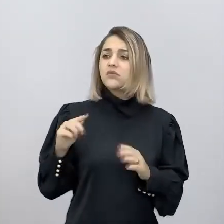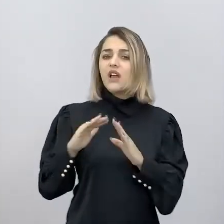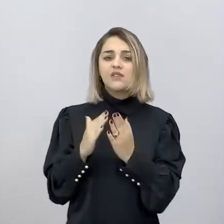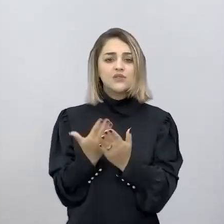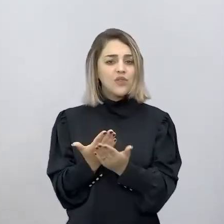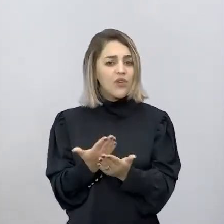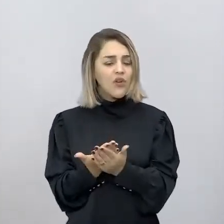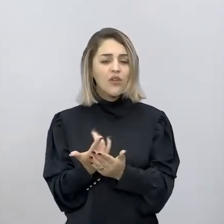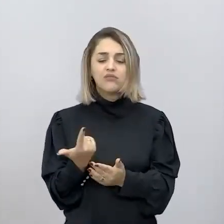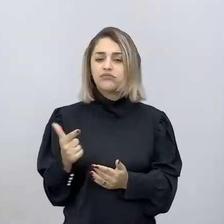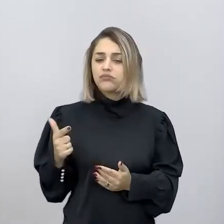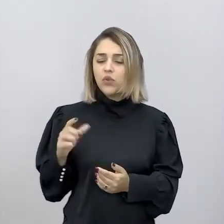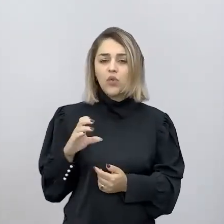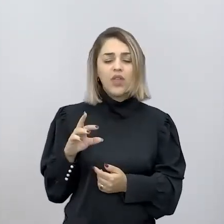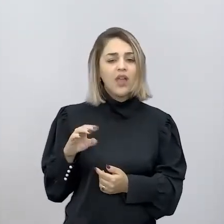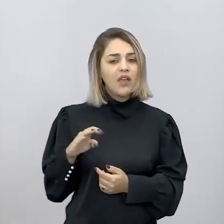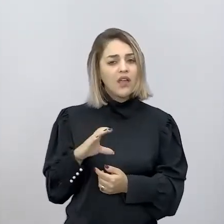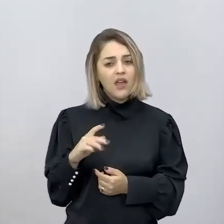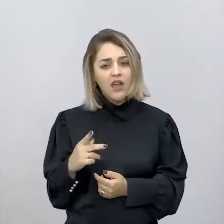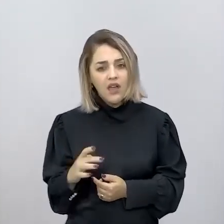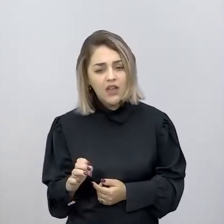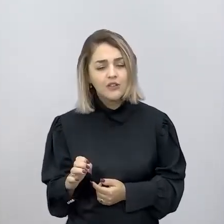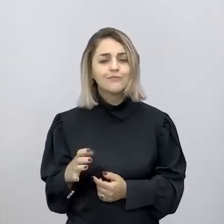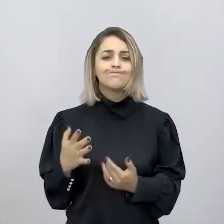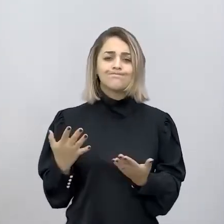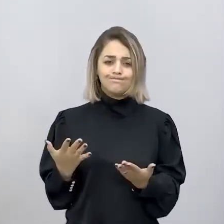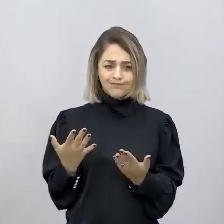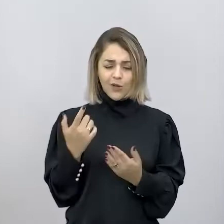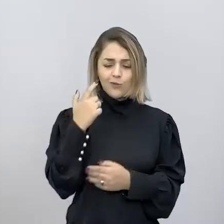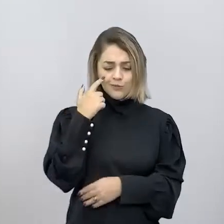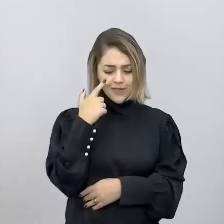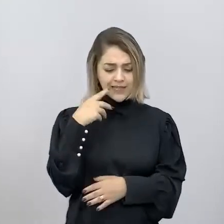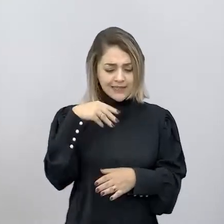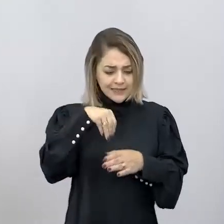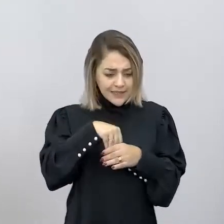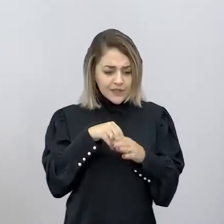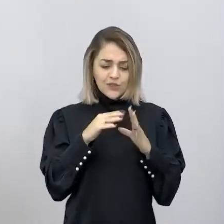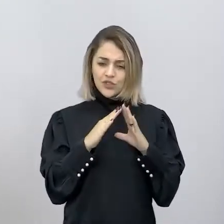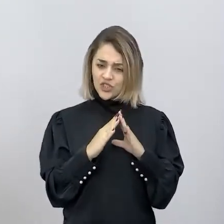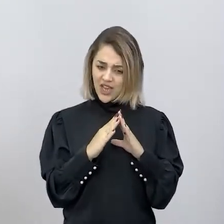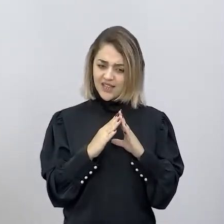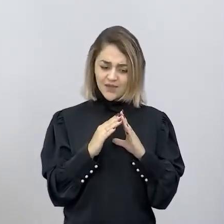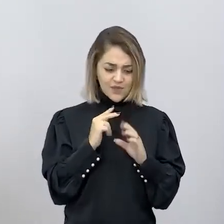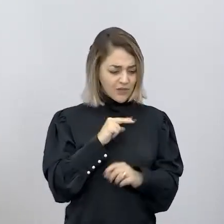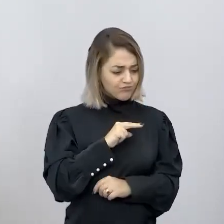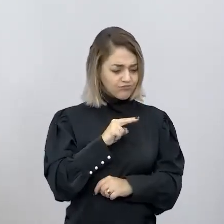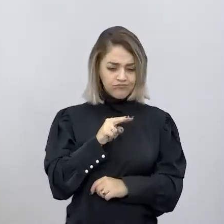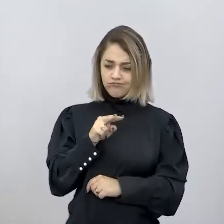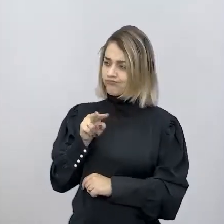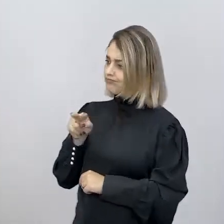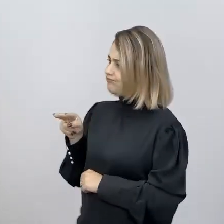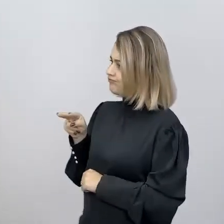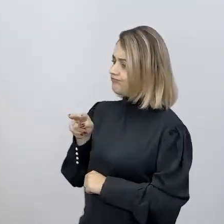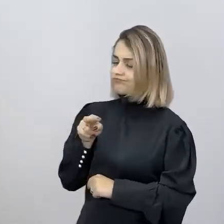escola. Então, poxa vida, dando uma volta ao redor da casa, a gente brincando aqui, olha, mãe, olha, às vezes tem mãe que não tem onde